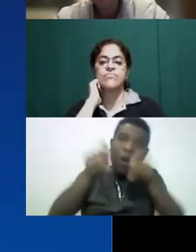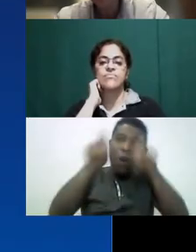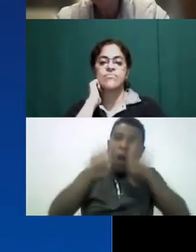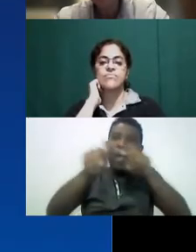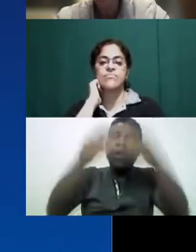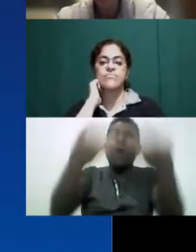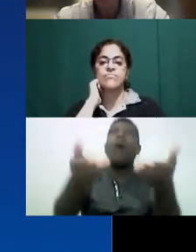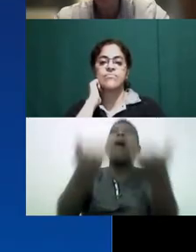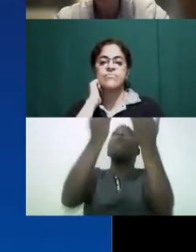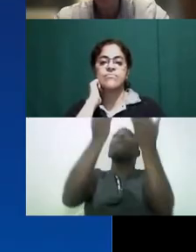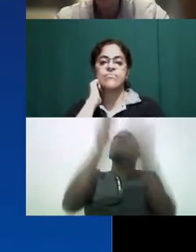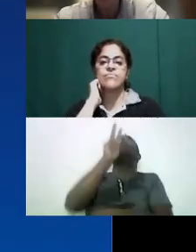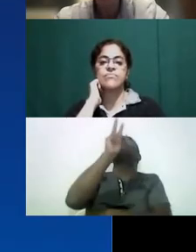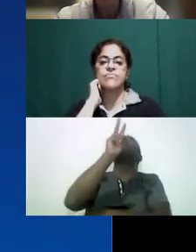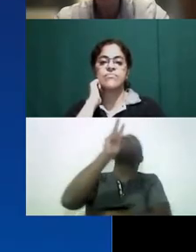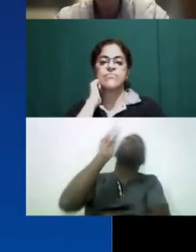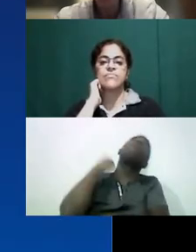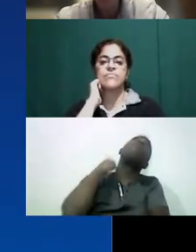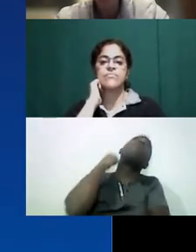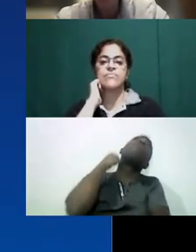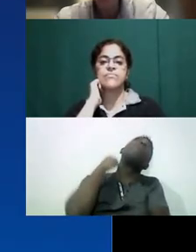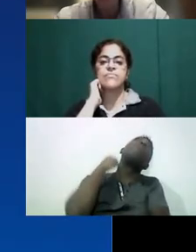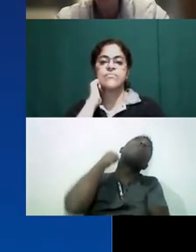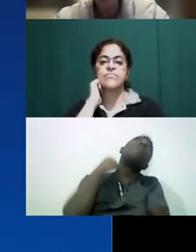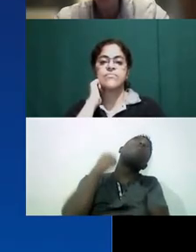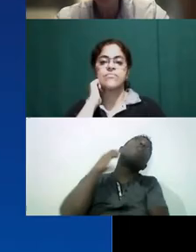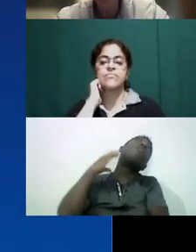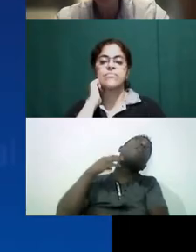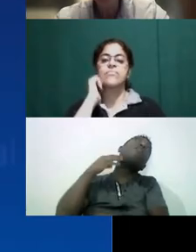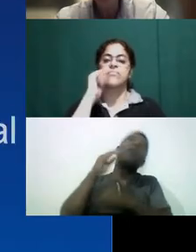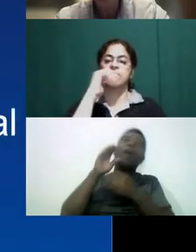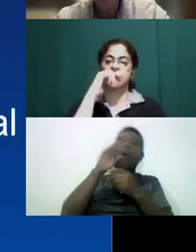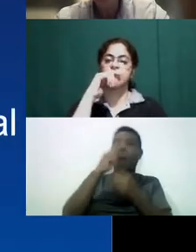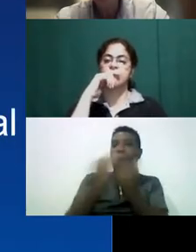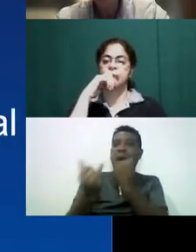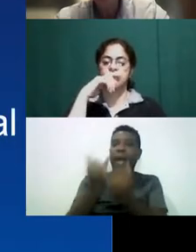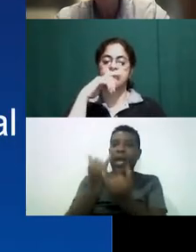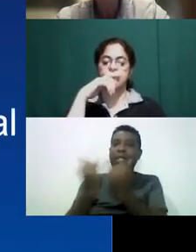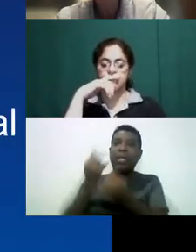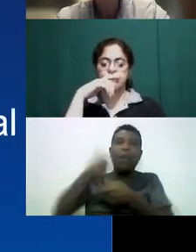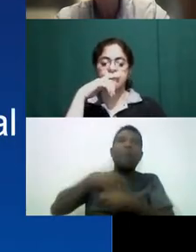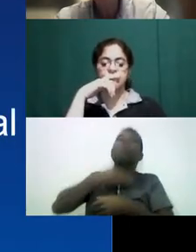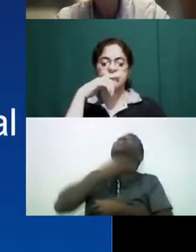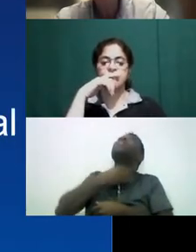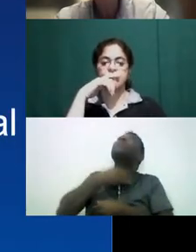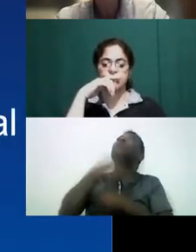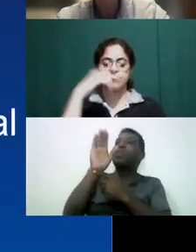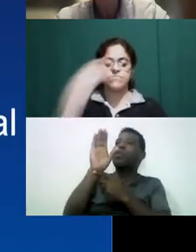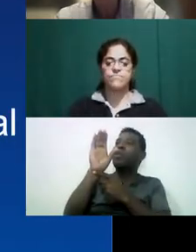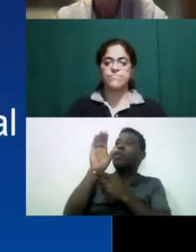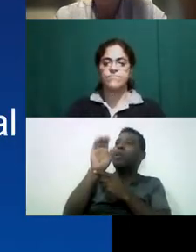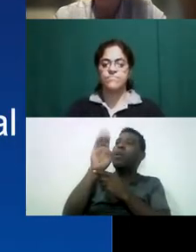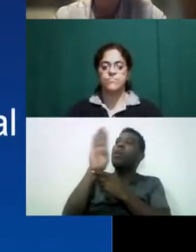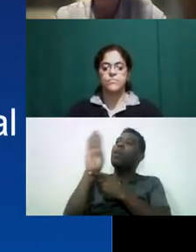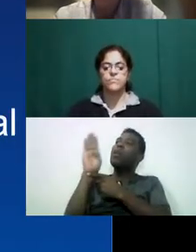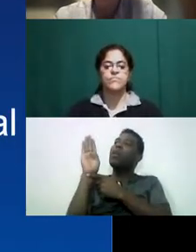principalmente dores de cabeça, tá? Tem o oblíquo superior, que trabalha fazendo a extensão e a inclinação lateral